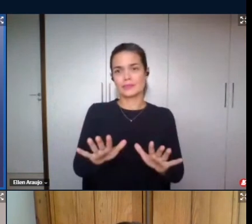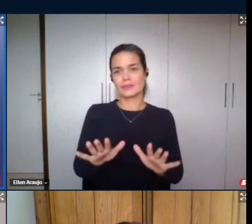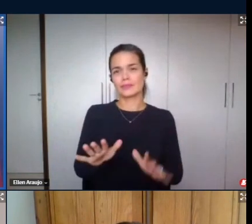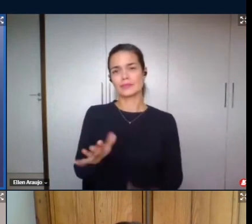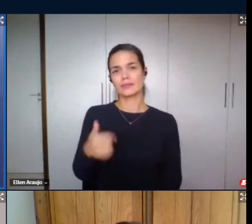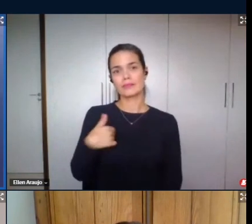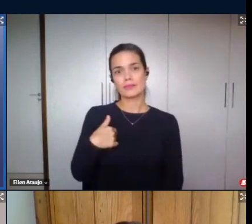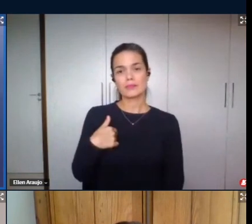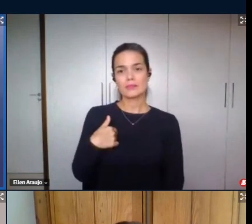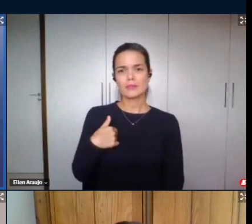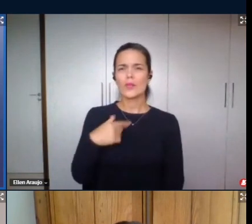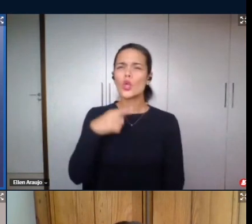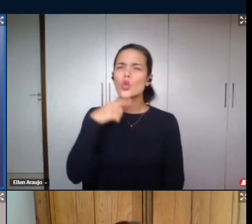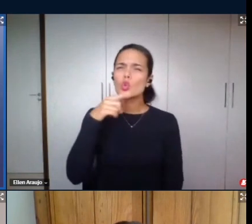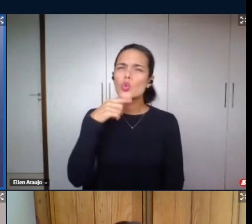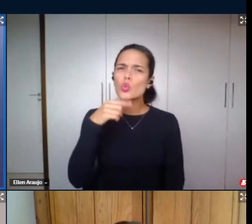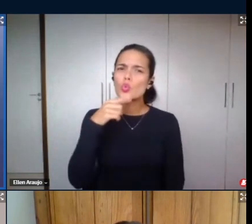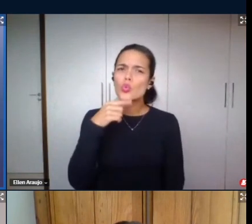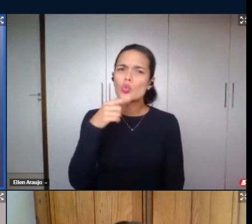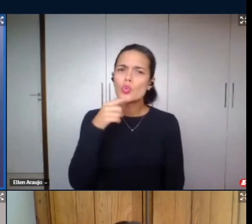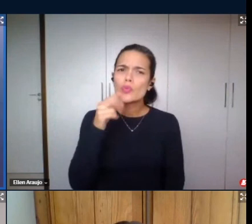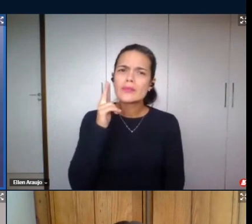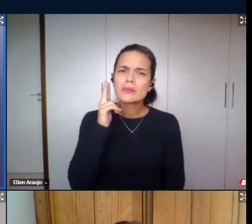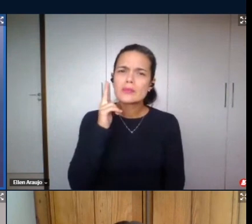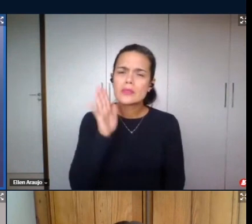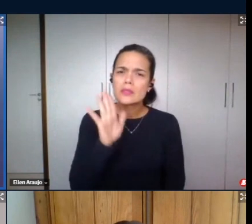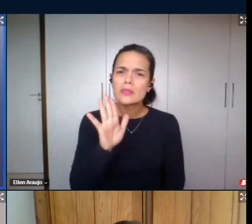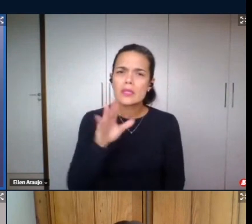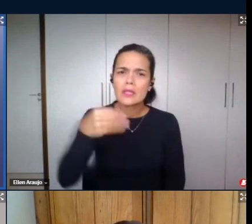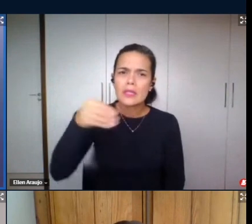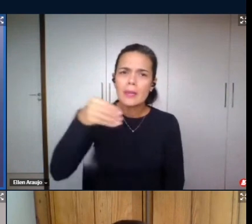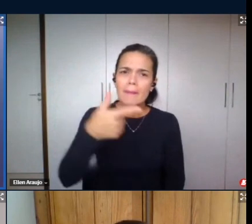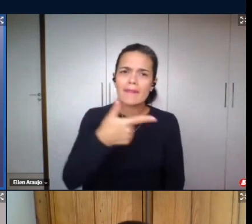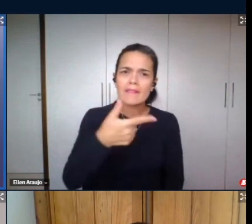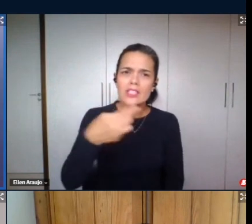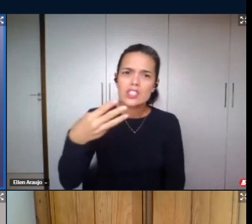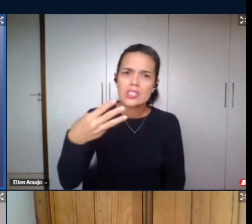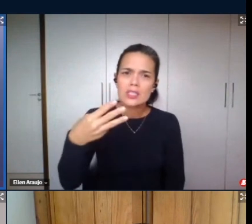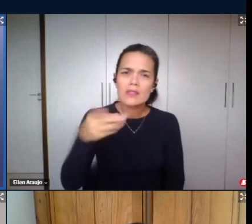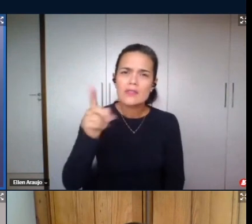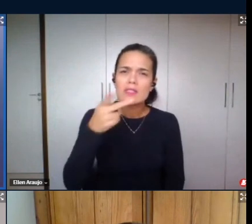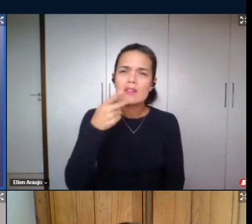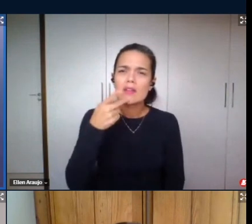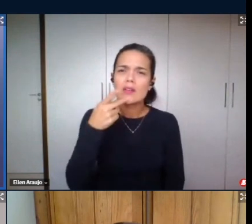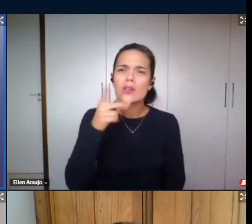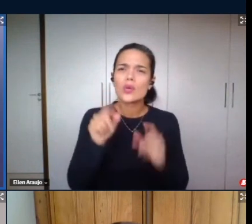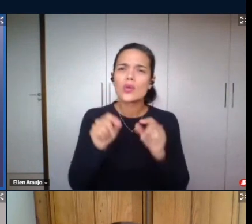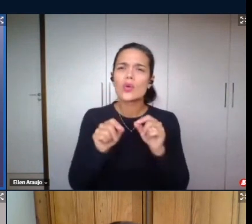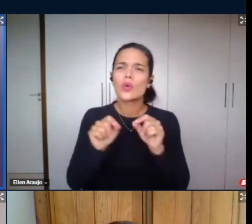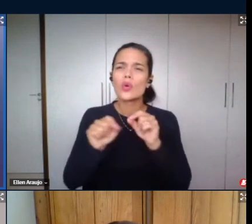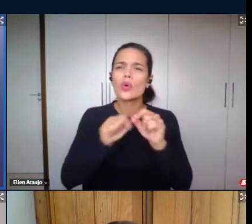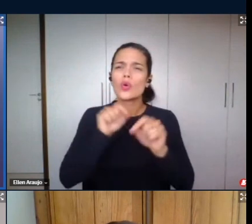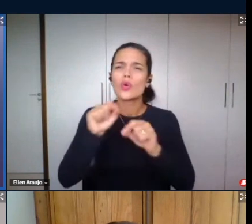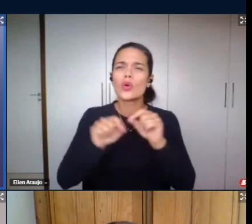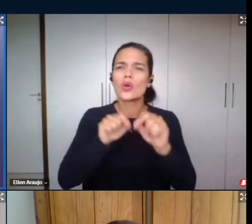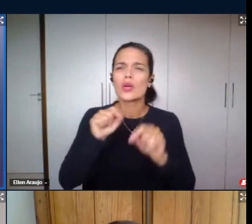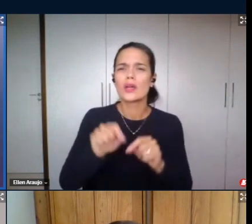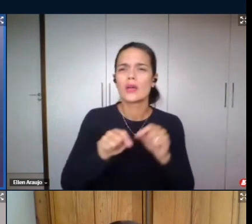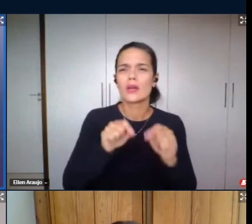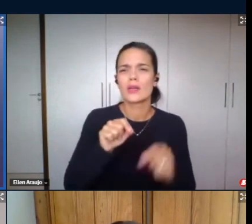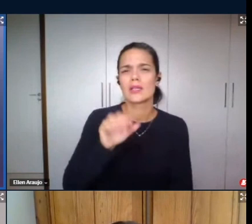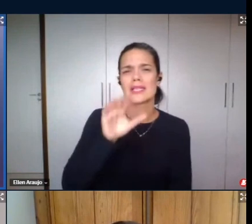Eu fiquei numa dúvida aqui, Alex. Na página 23, você fala sobre o que é cinco